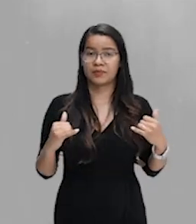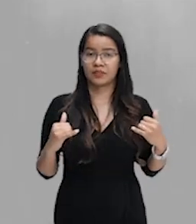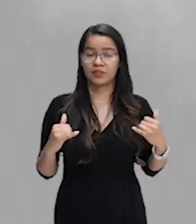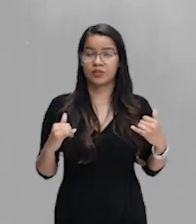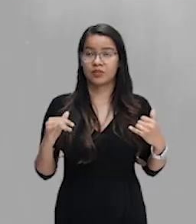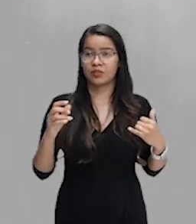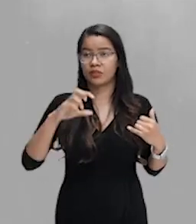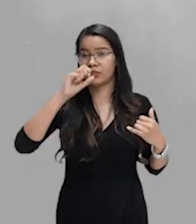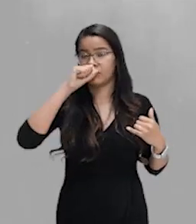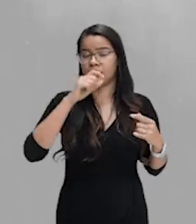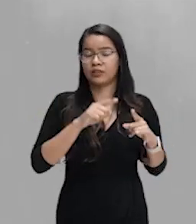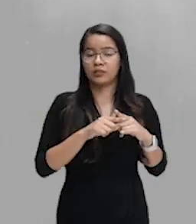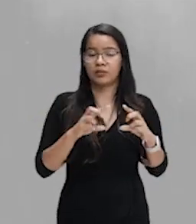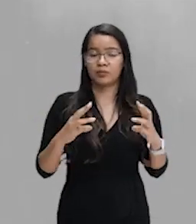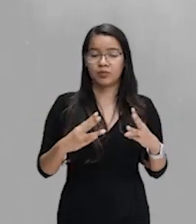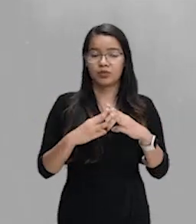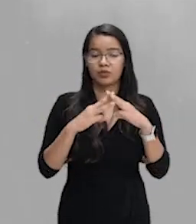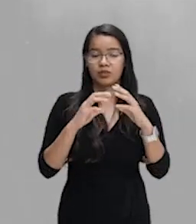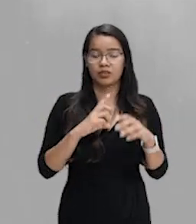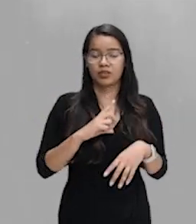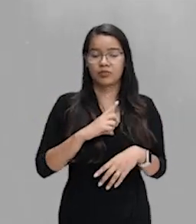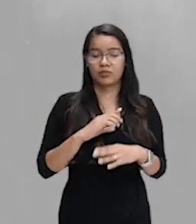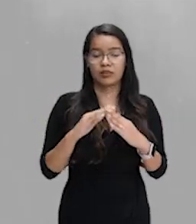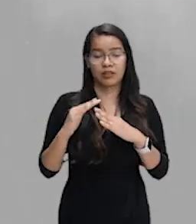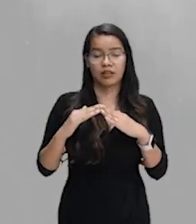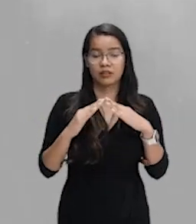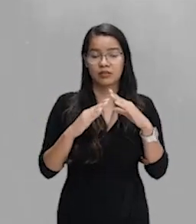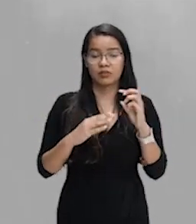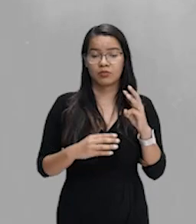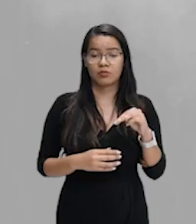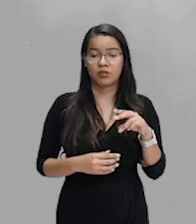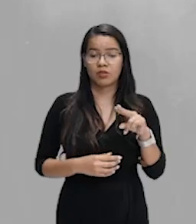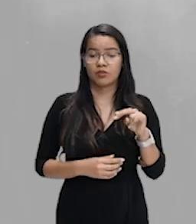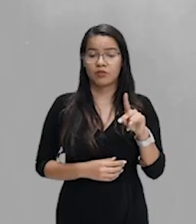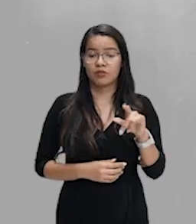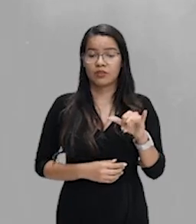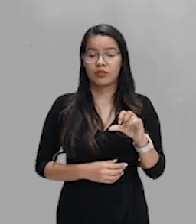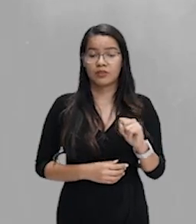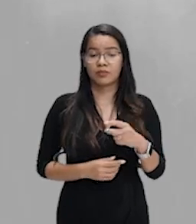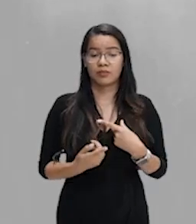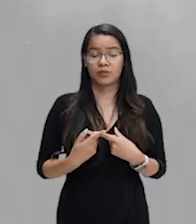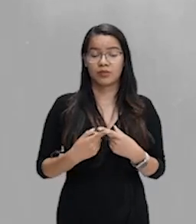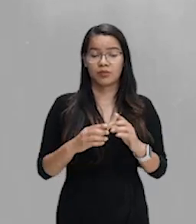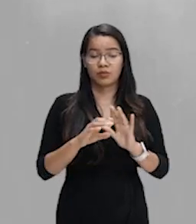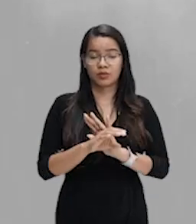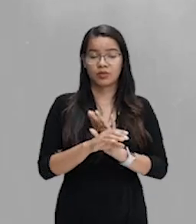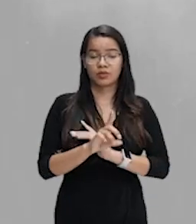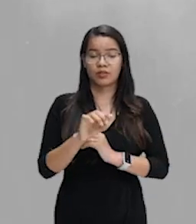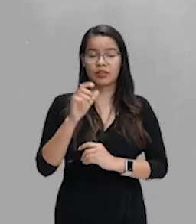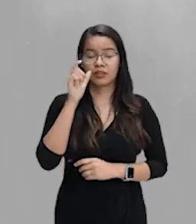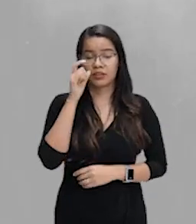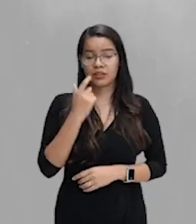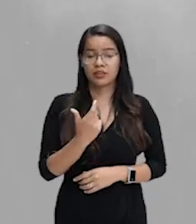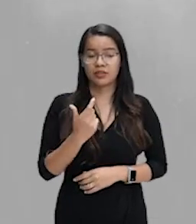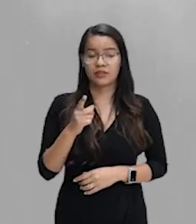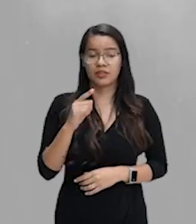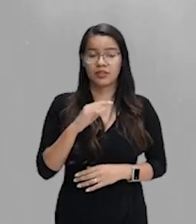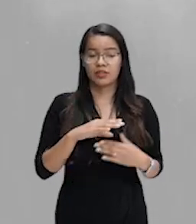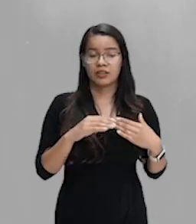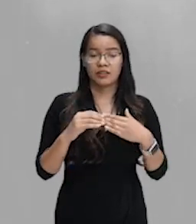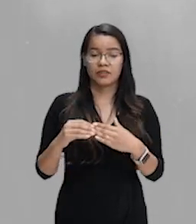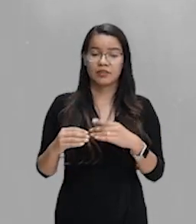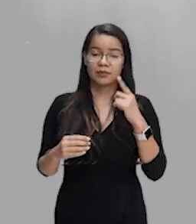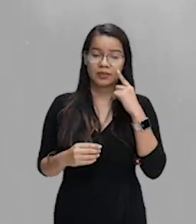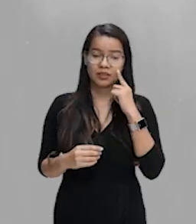você tem museus, você tem móveis, casas, porque o conceito é bem interessante. A obra dele, ele te leva a pensar, até